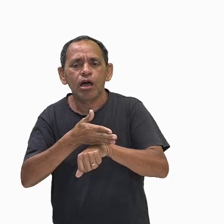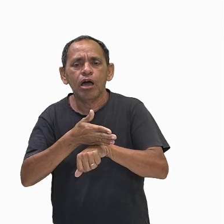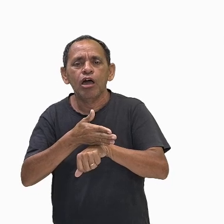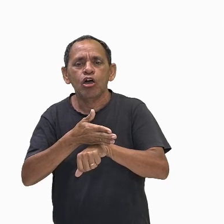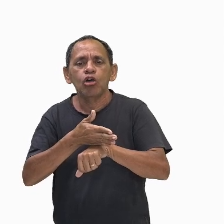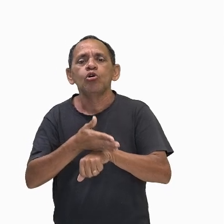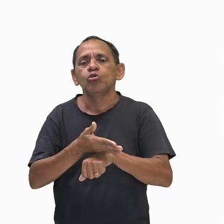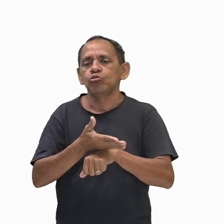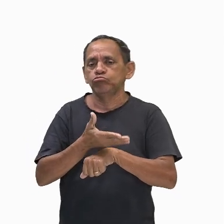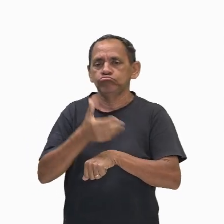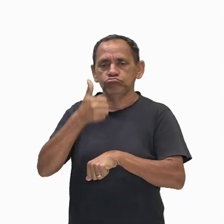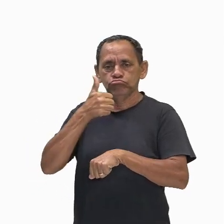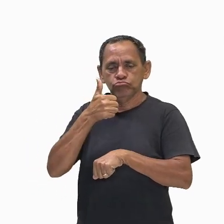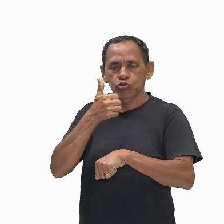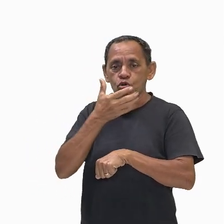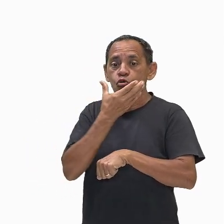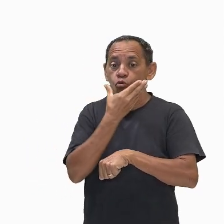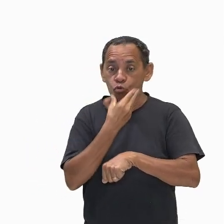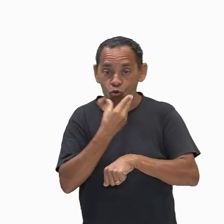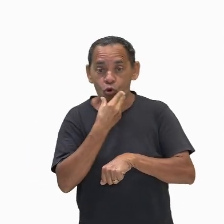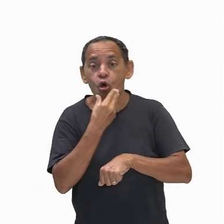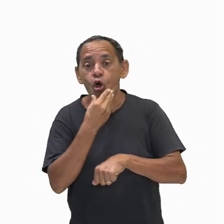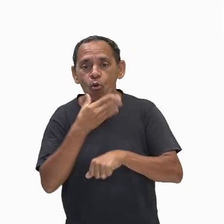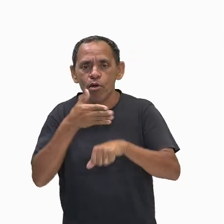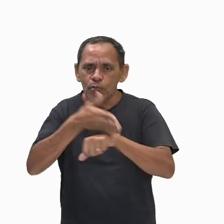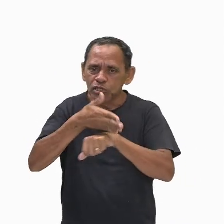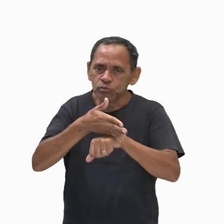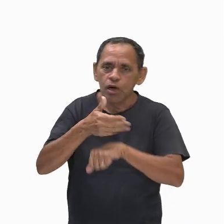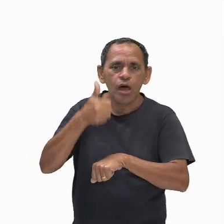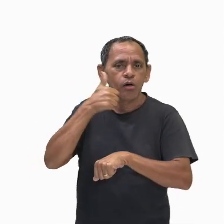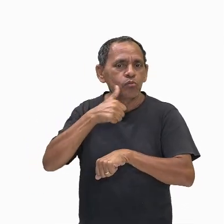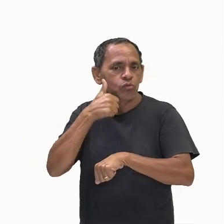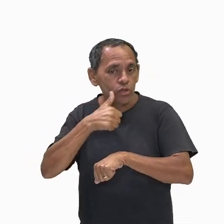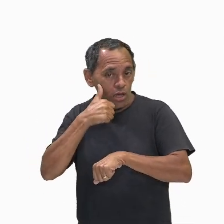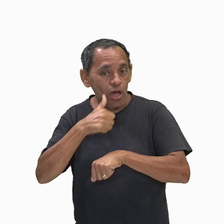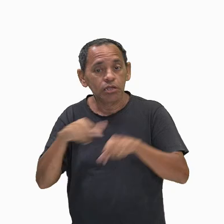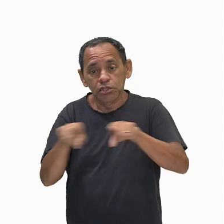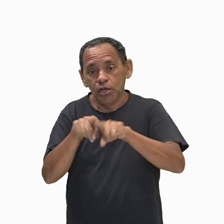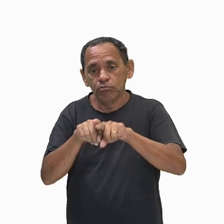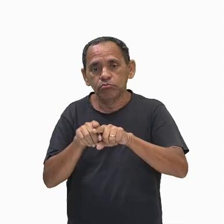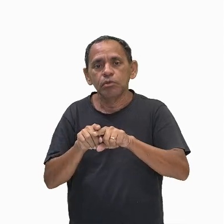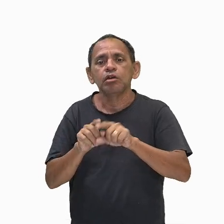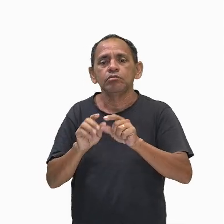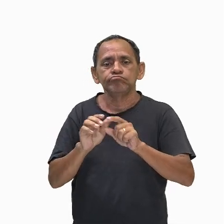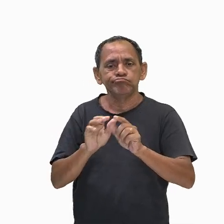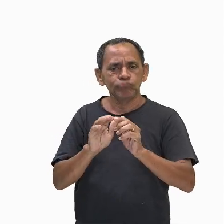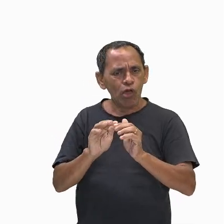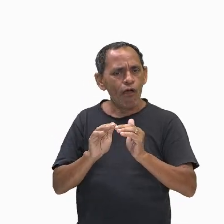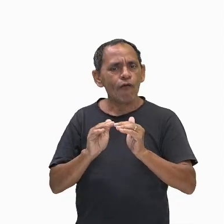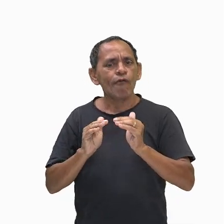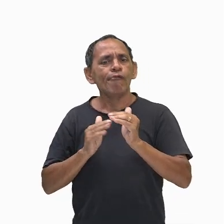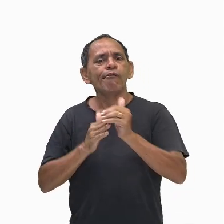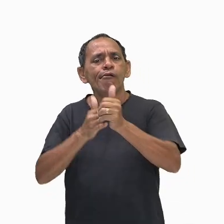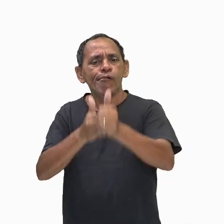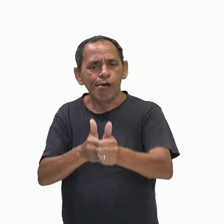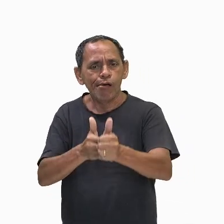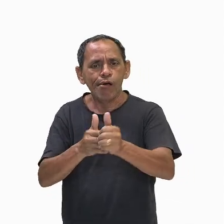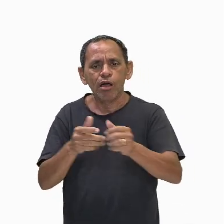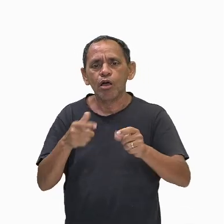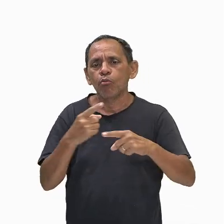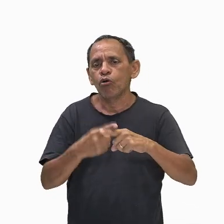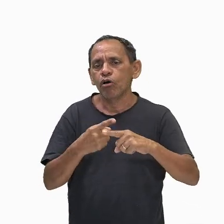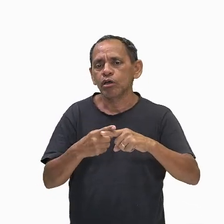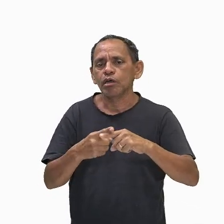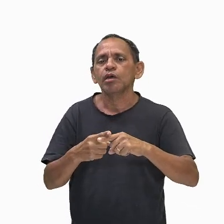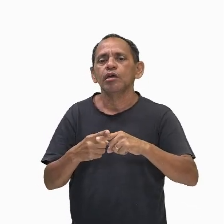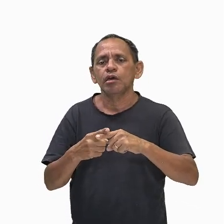o homem, quanto a mulher, participar desse momento para fazer o acompanhamento, porque ela está sensivelmente